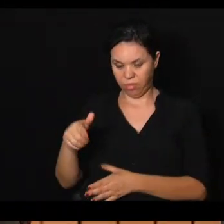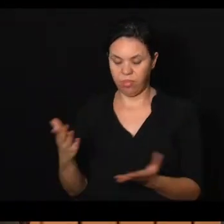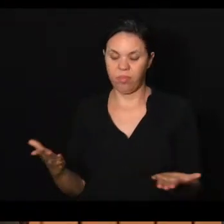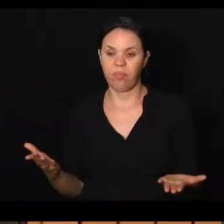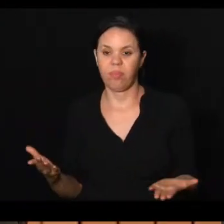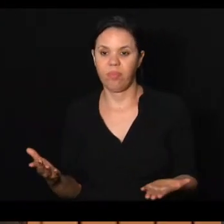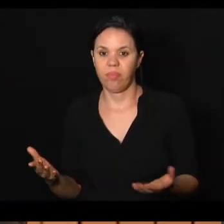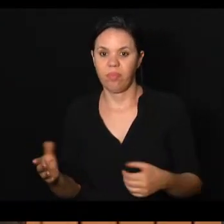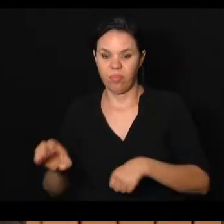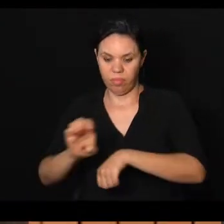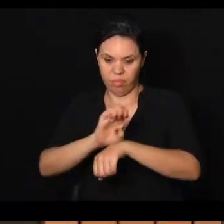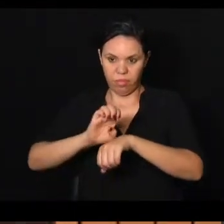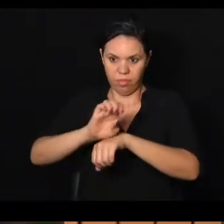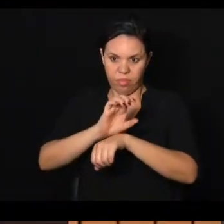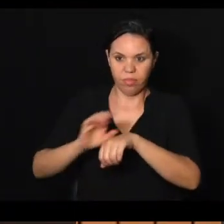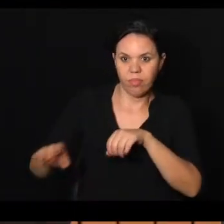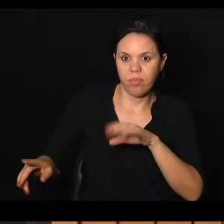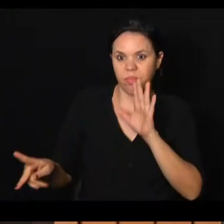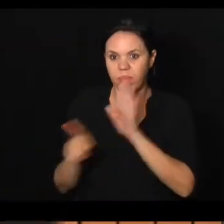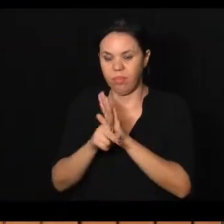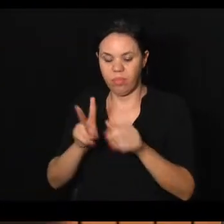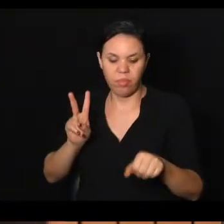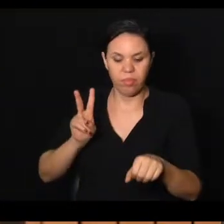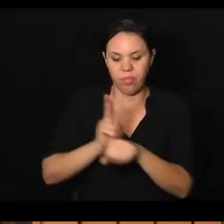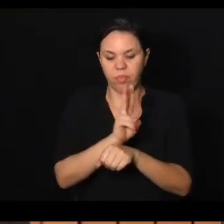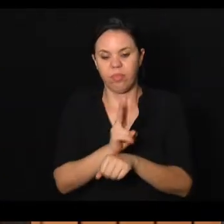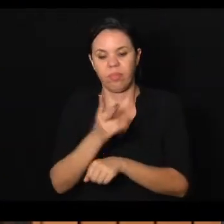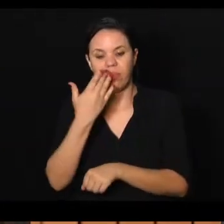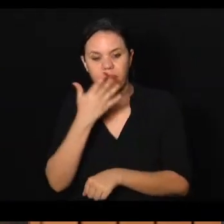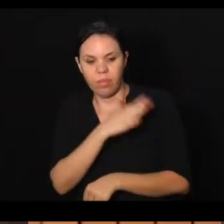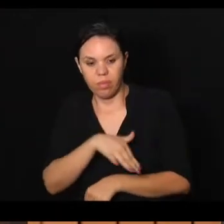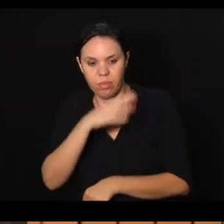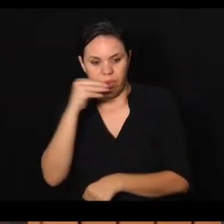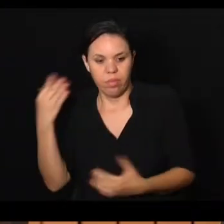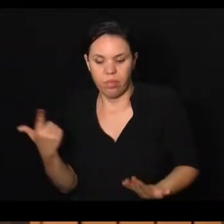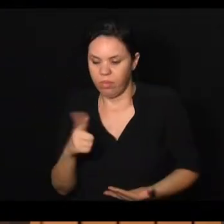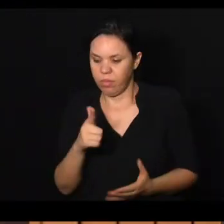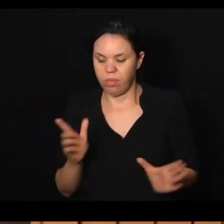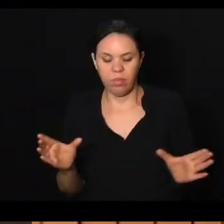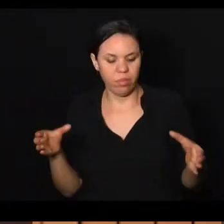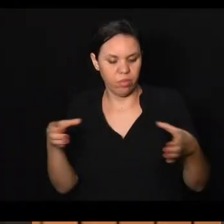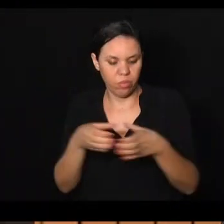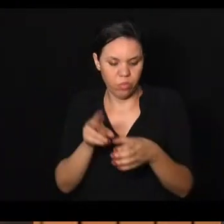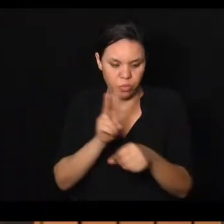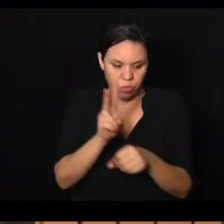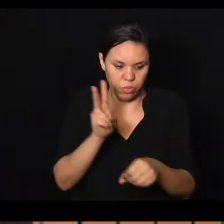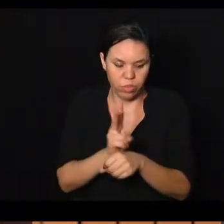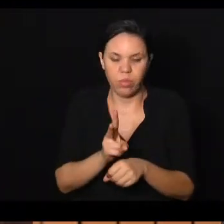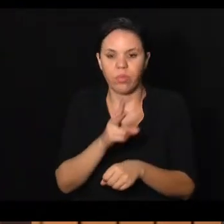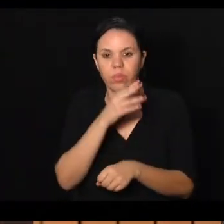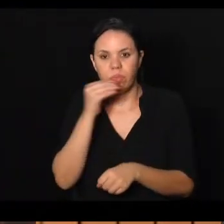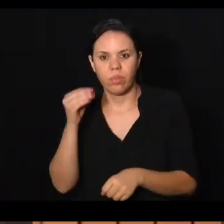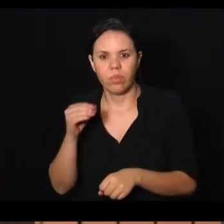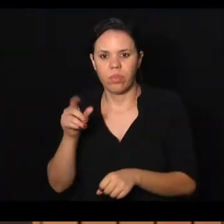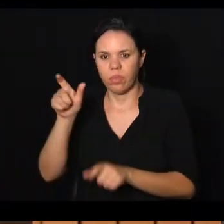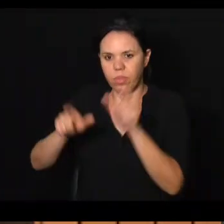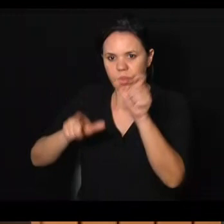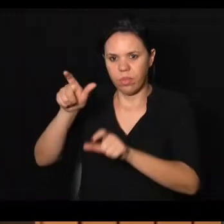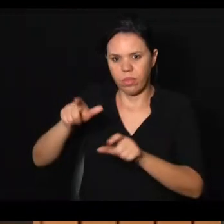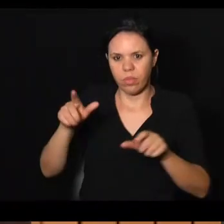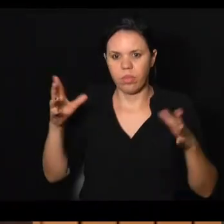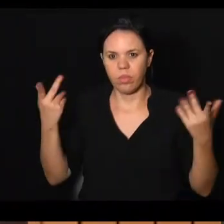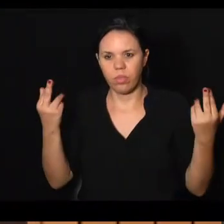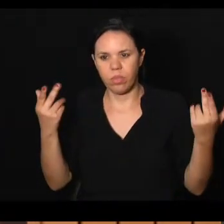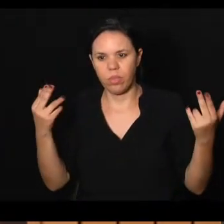quando eu tinha 6 anos. Não tinha, quando eu tinha 6 anos, um conselho tutelar. Esses heróis, esses